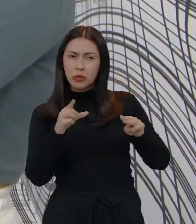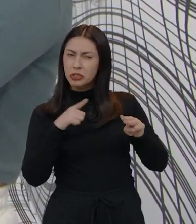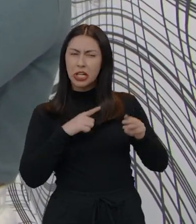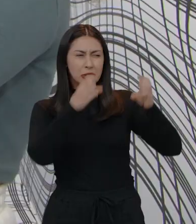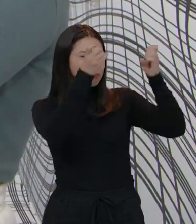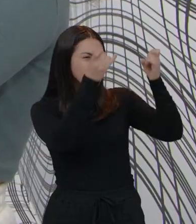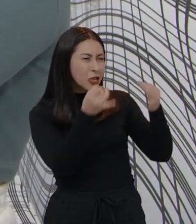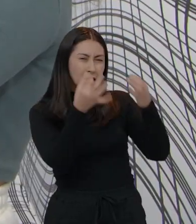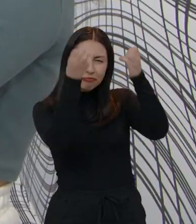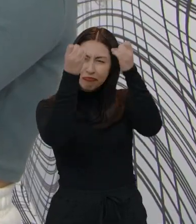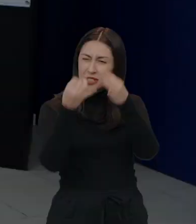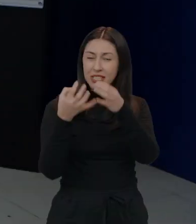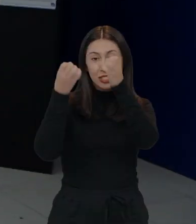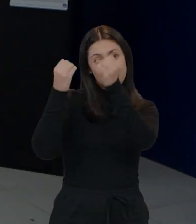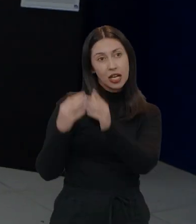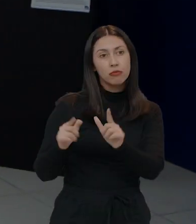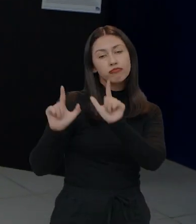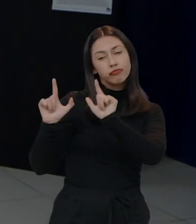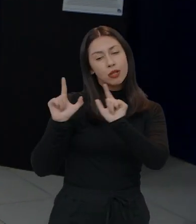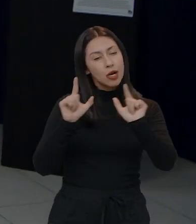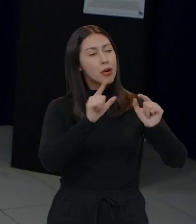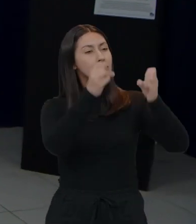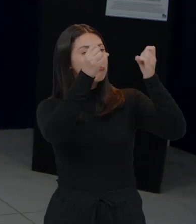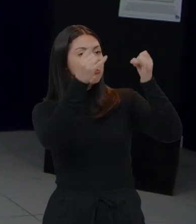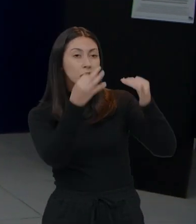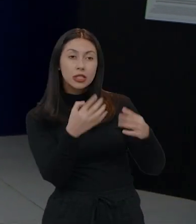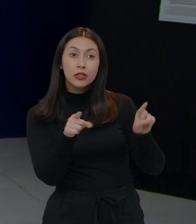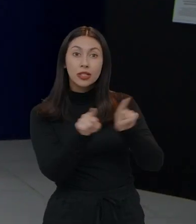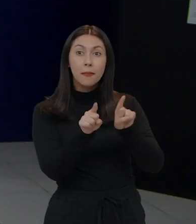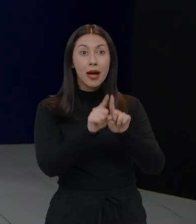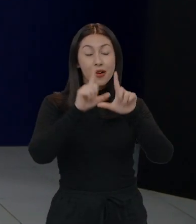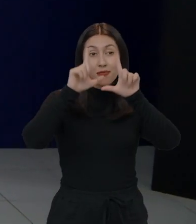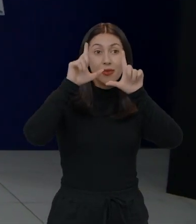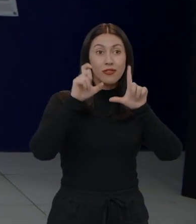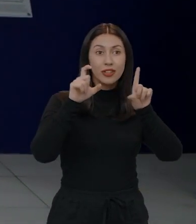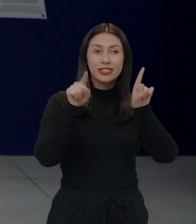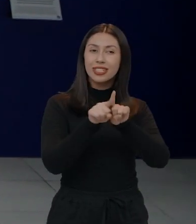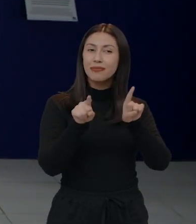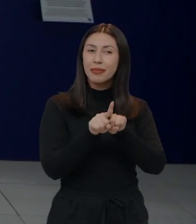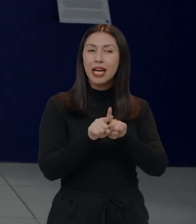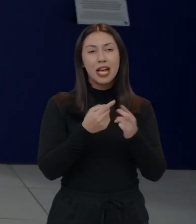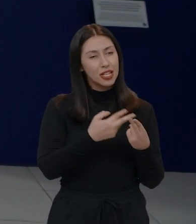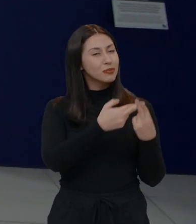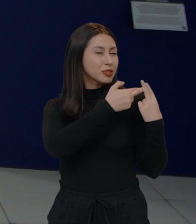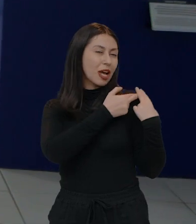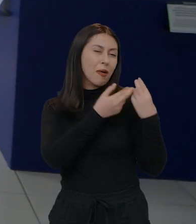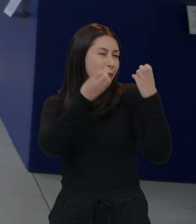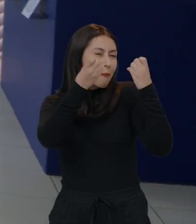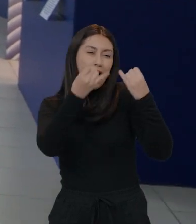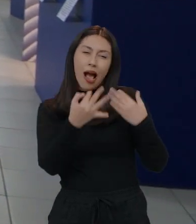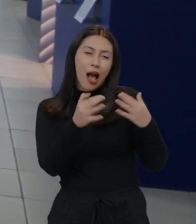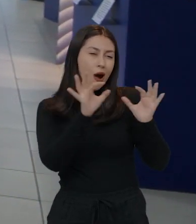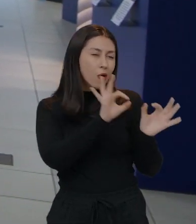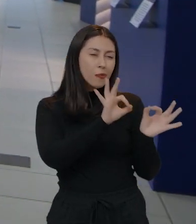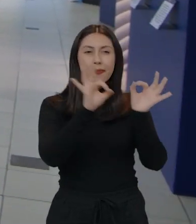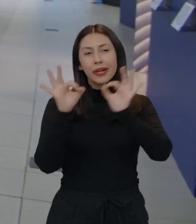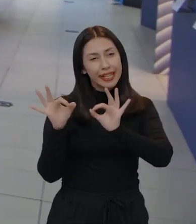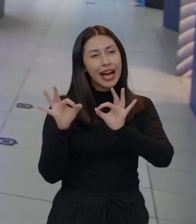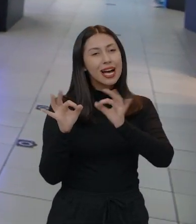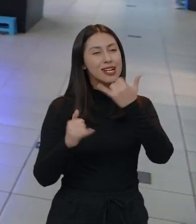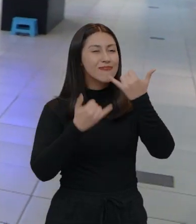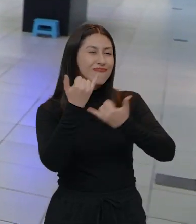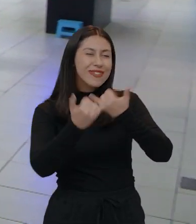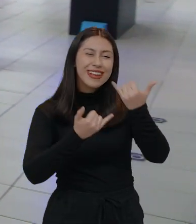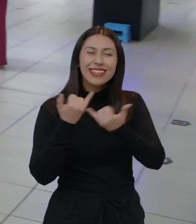autoexplicativo, então você vai ter as atrações, vai ter uma explicação, vai ter uma foto e tem os monitores para orientarem também nesse momento dessa diversão de